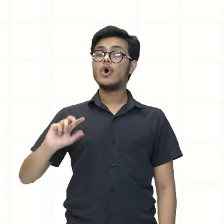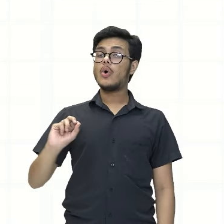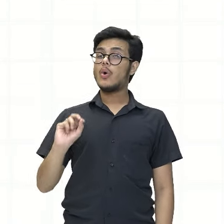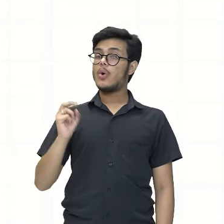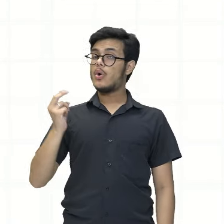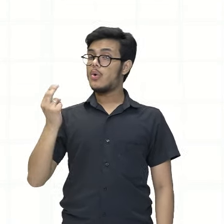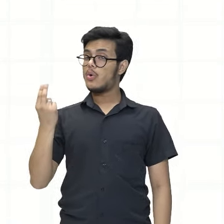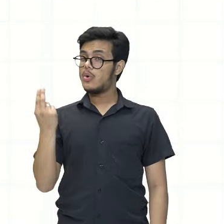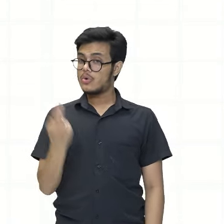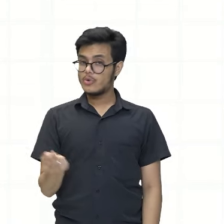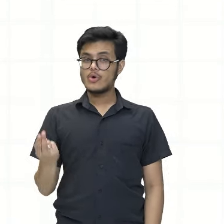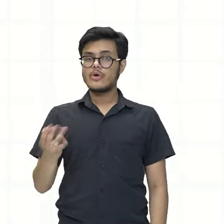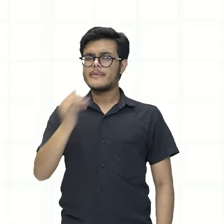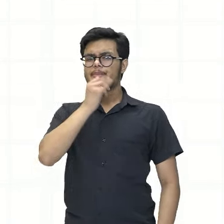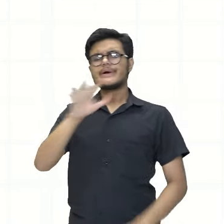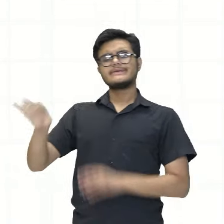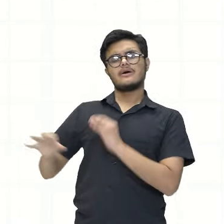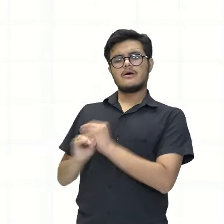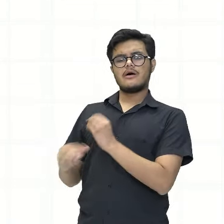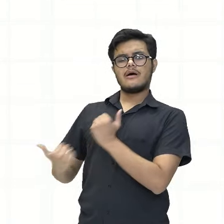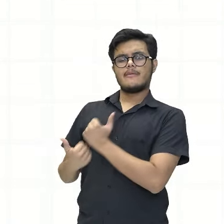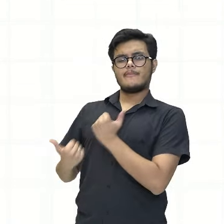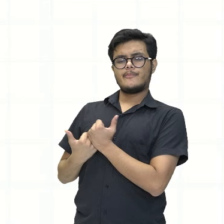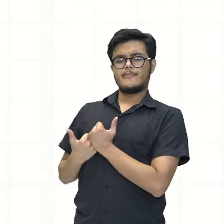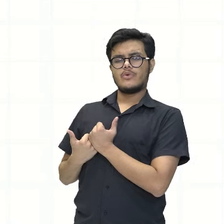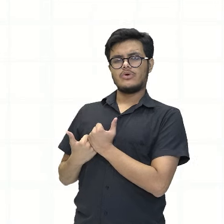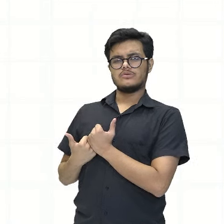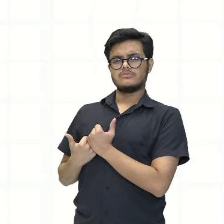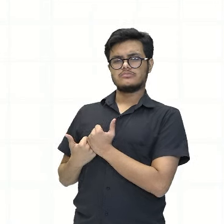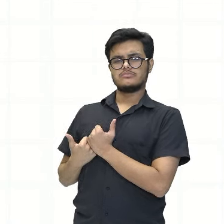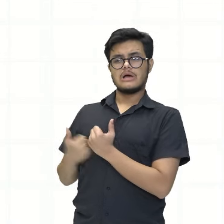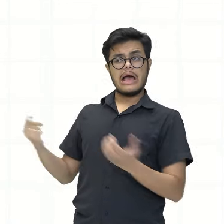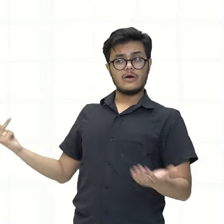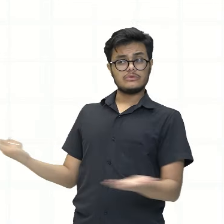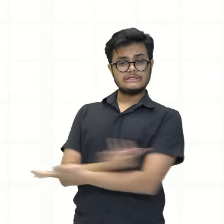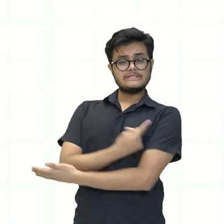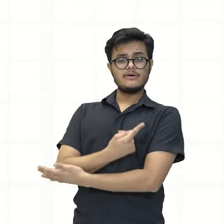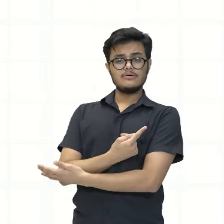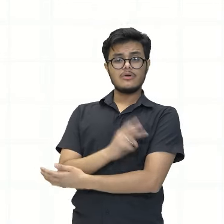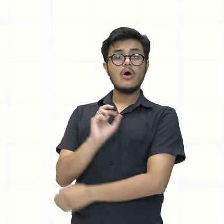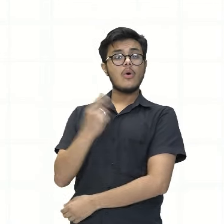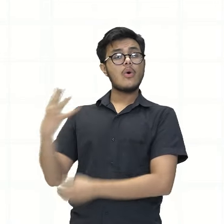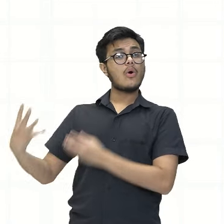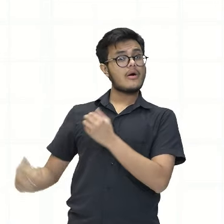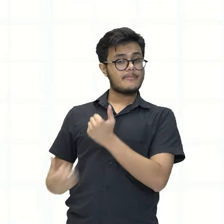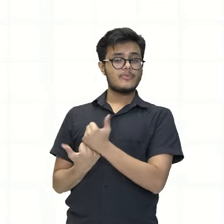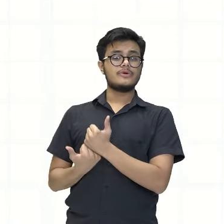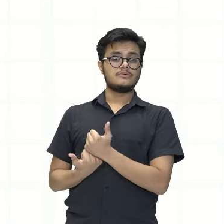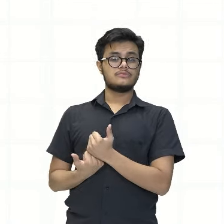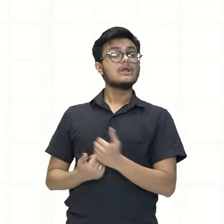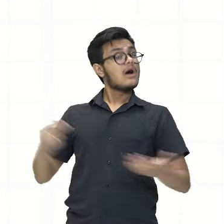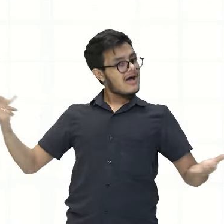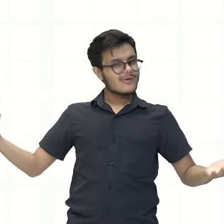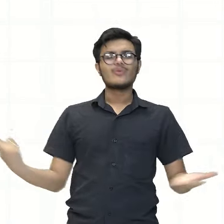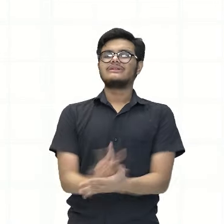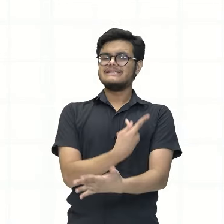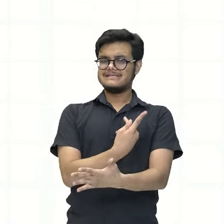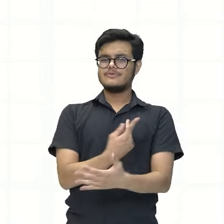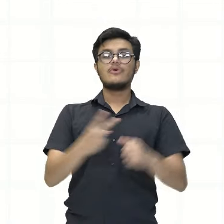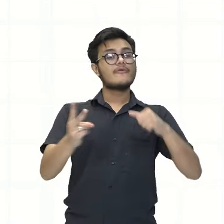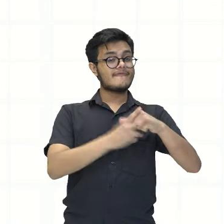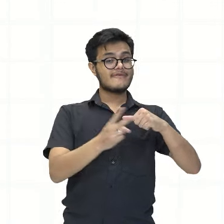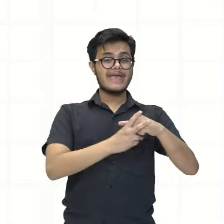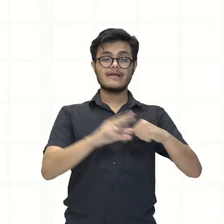expressar aí a ligação entre o sujeito e um e uma qualidade ora é um verbo que expressa ação então ele